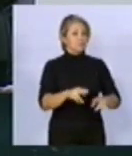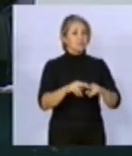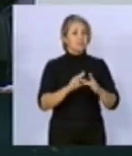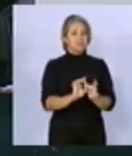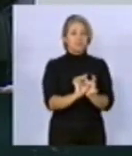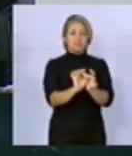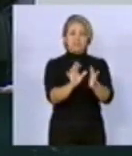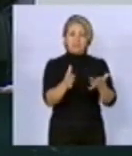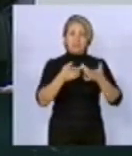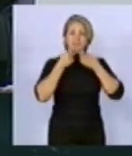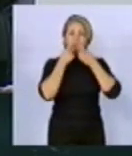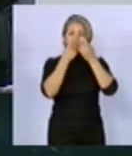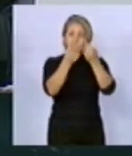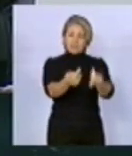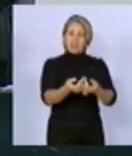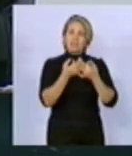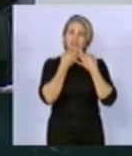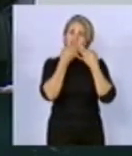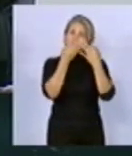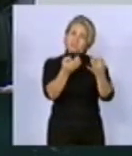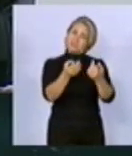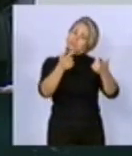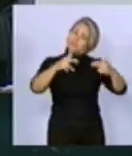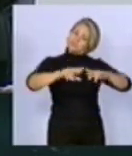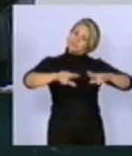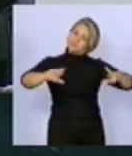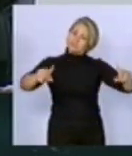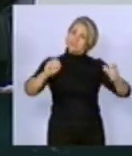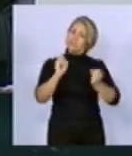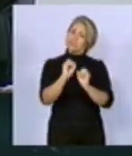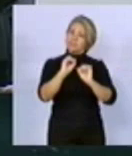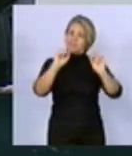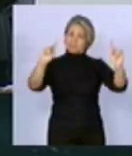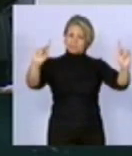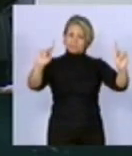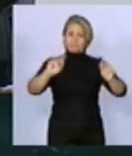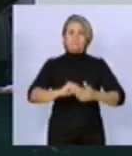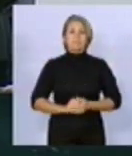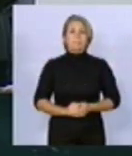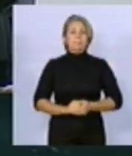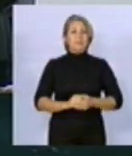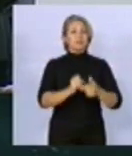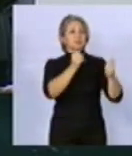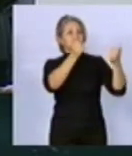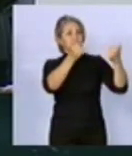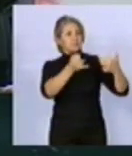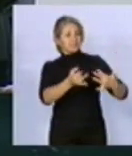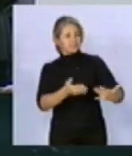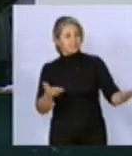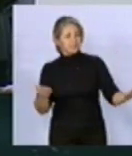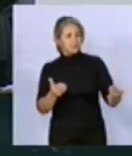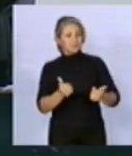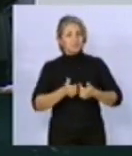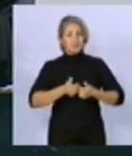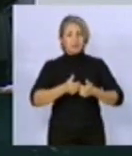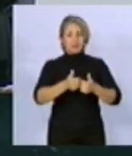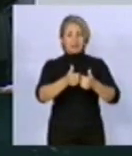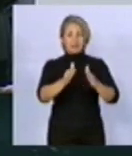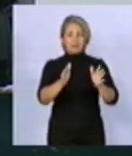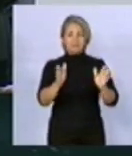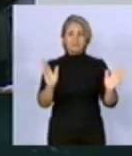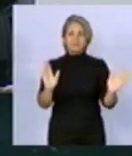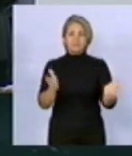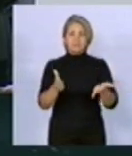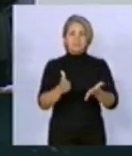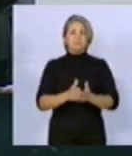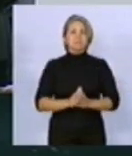manifestação e de expressão de opinião e acerto bem então com esse esclarecimento seu abrupto eu